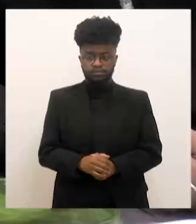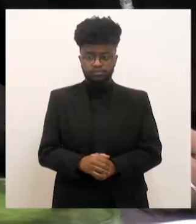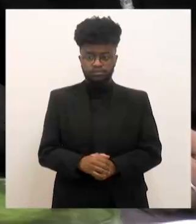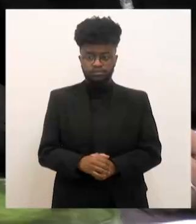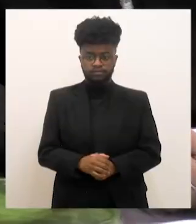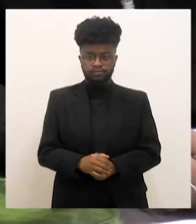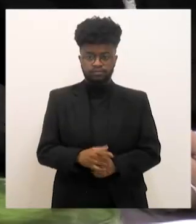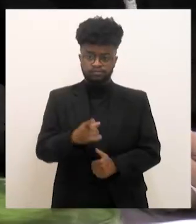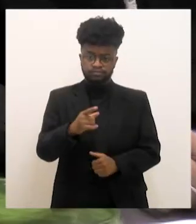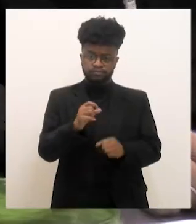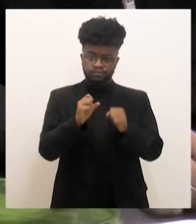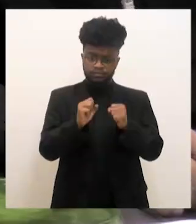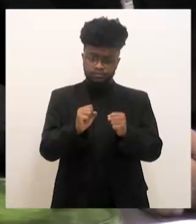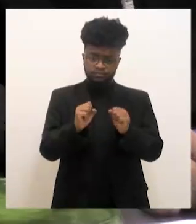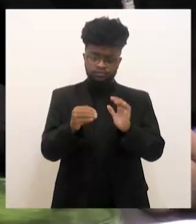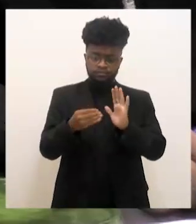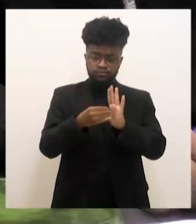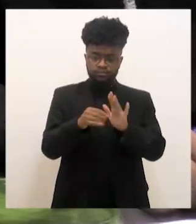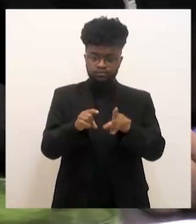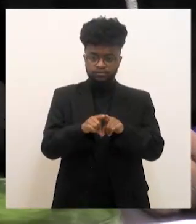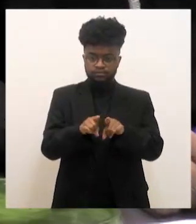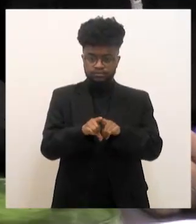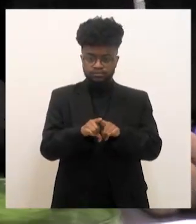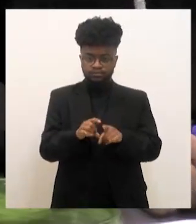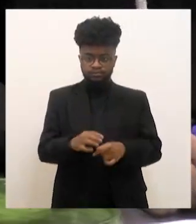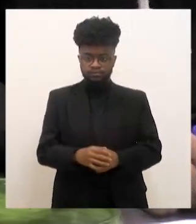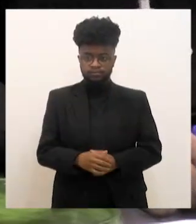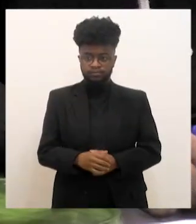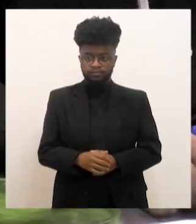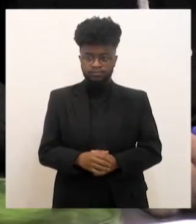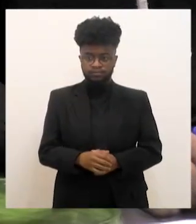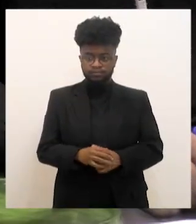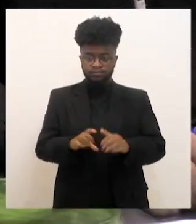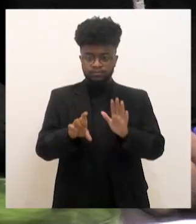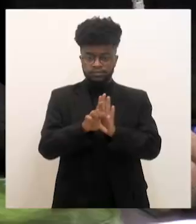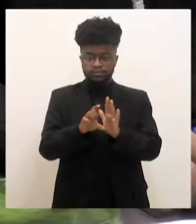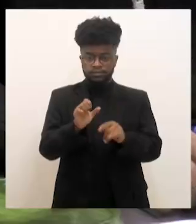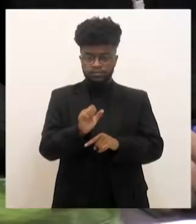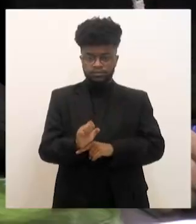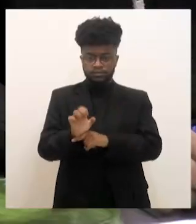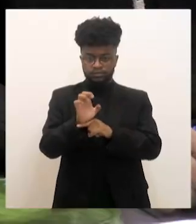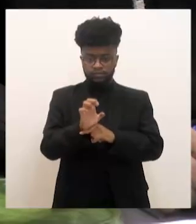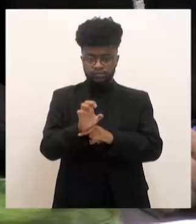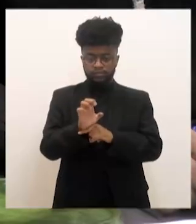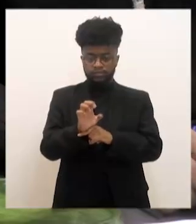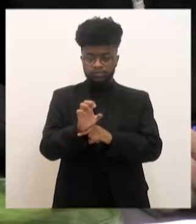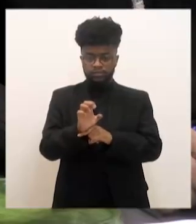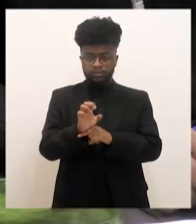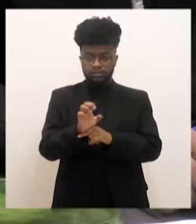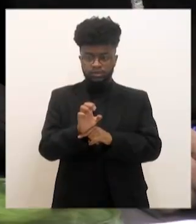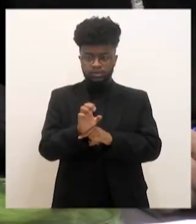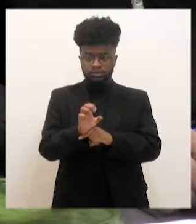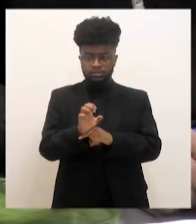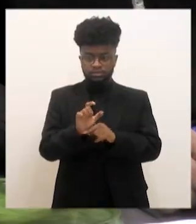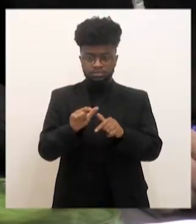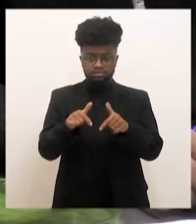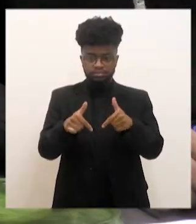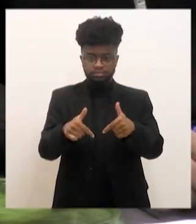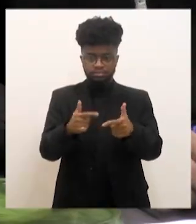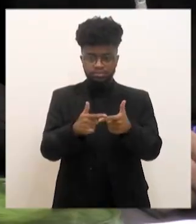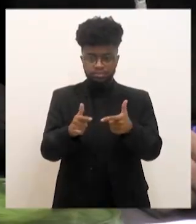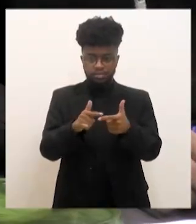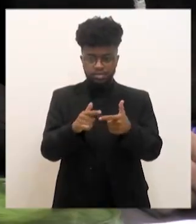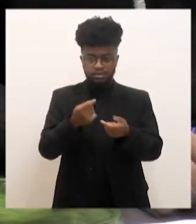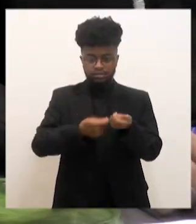Vossa Excelência podia mencionar também a Lei Estadual de Infrações Administrativas, que é a